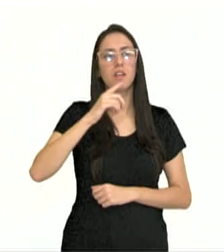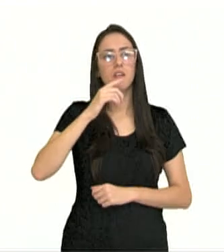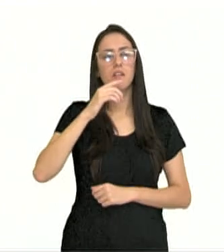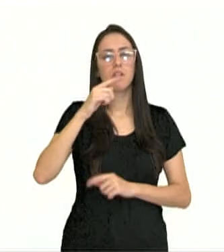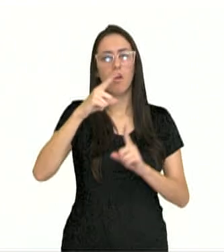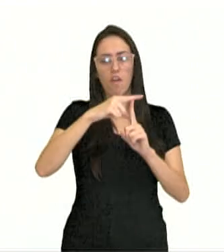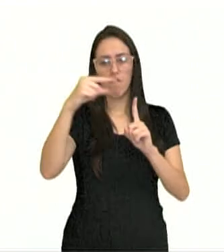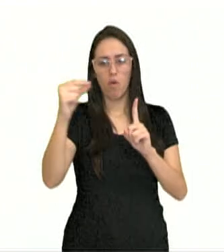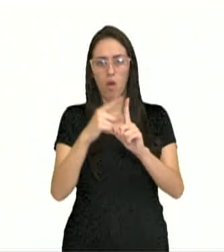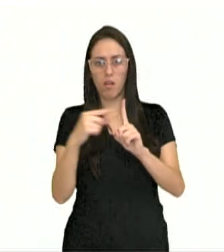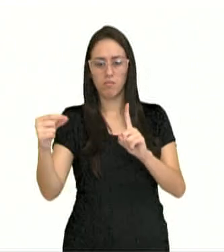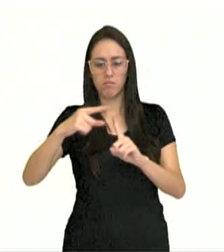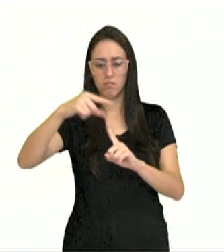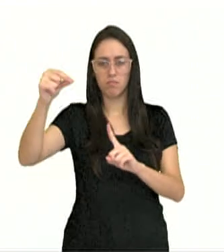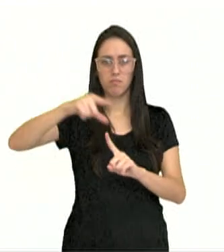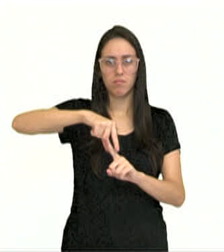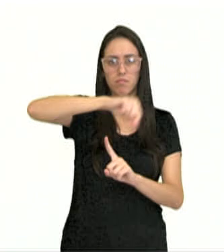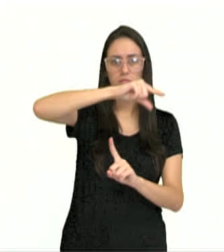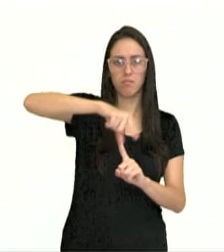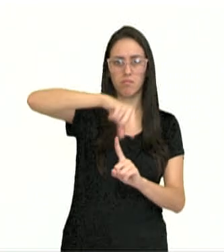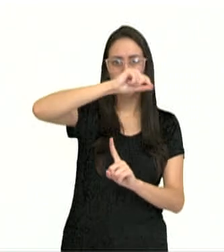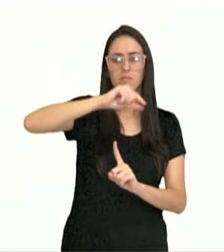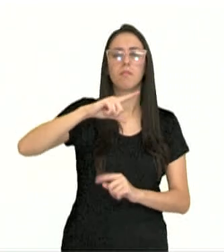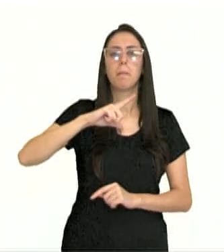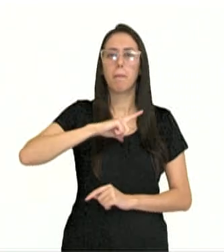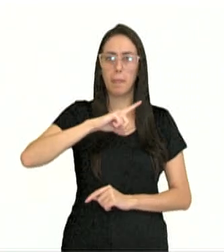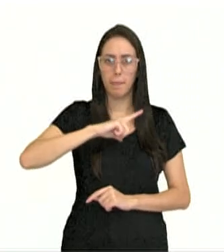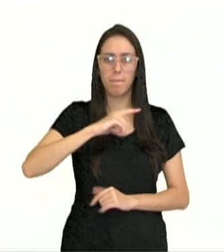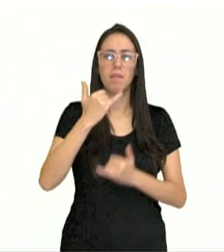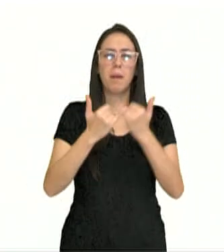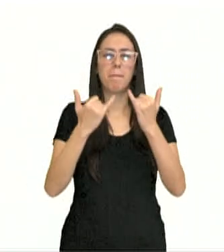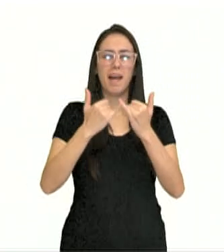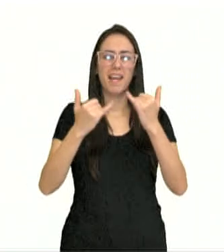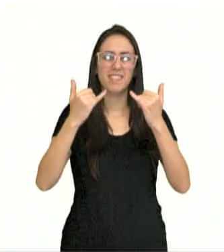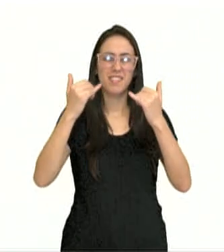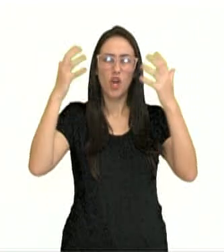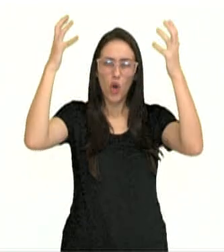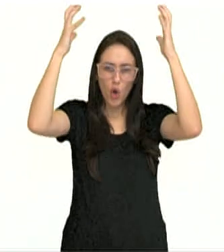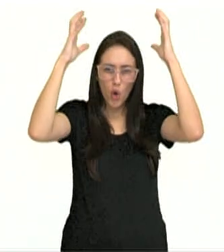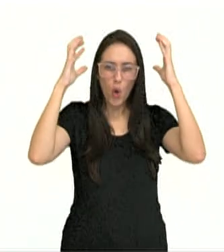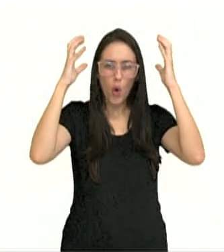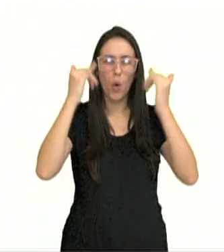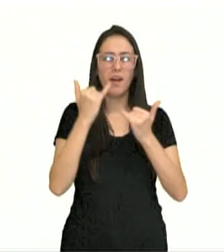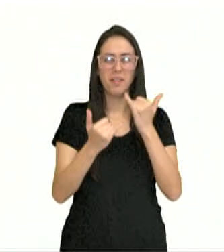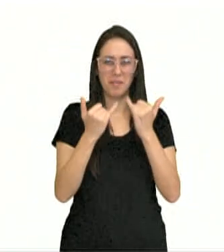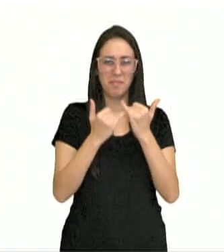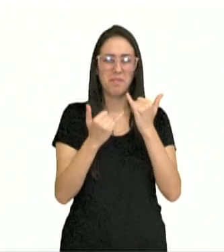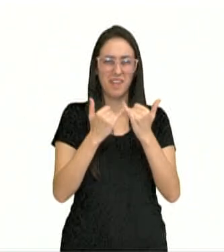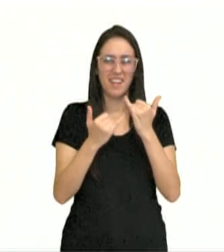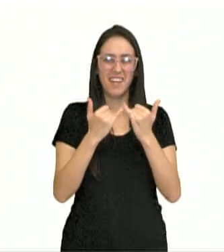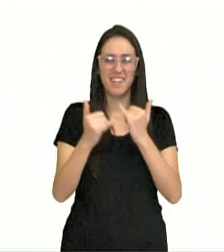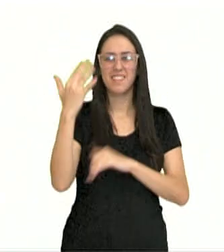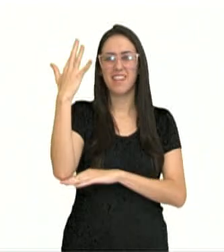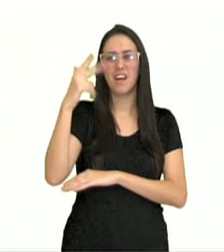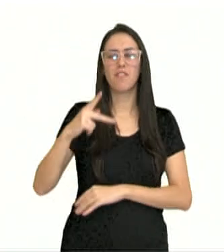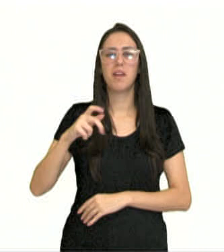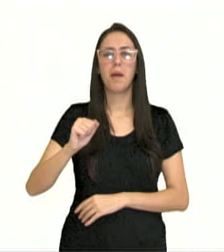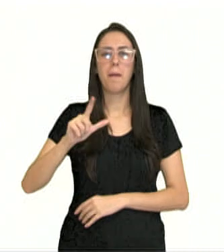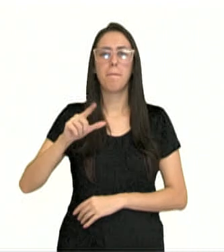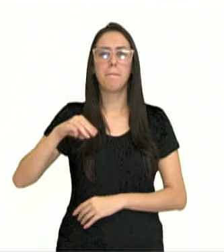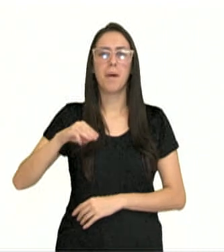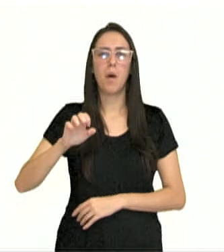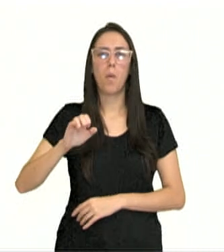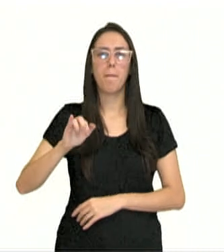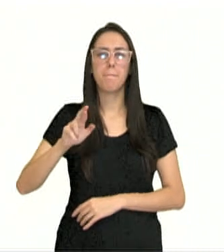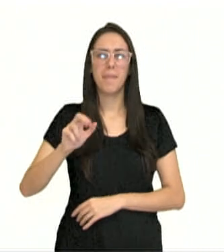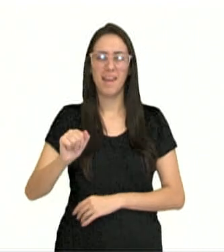no ápice do caule, formando uma coroa que lembra uma palmeira, mas não é uma palmeira. Vamos dar uma